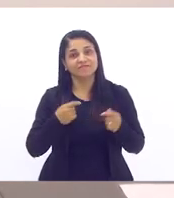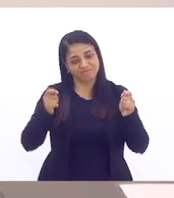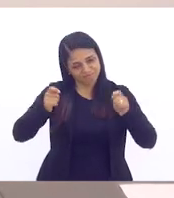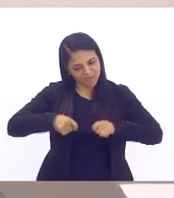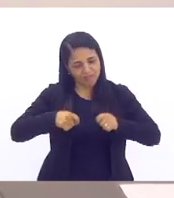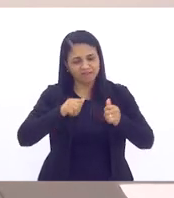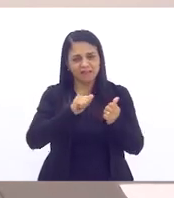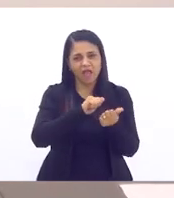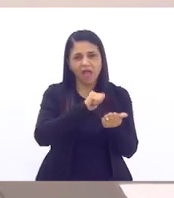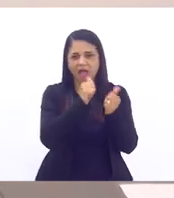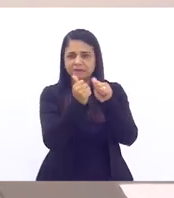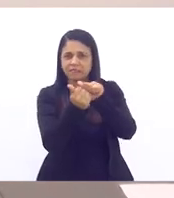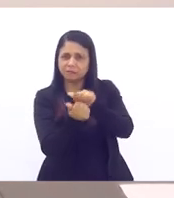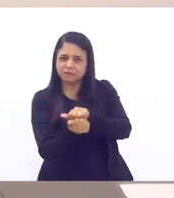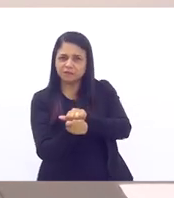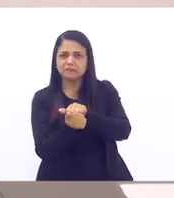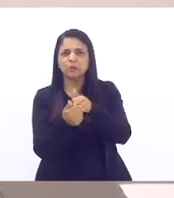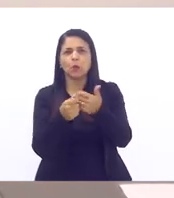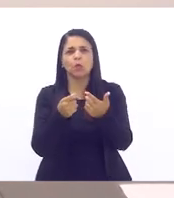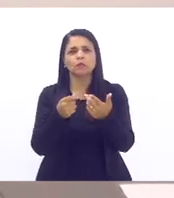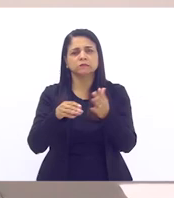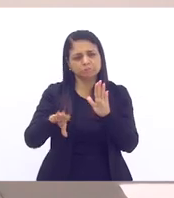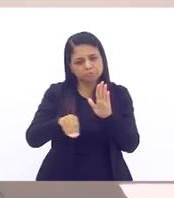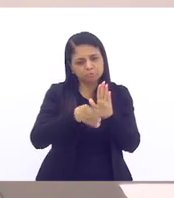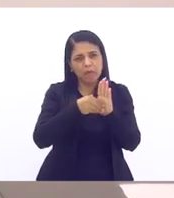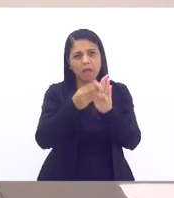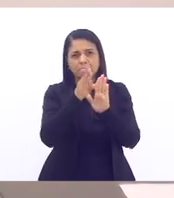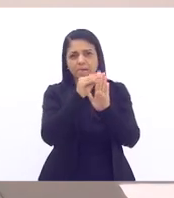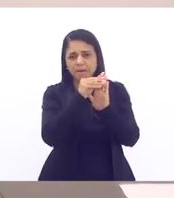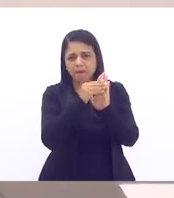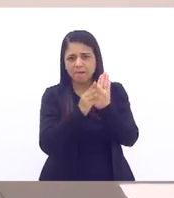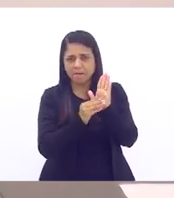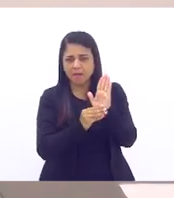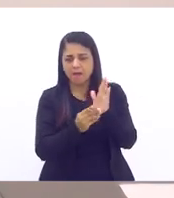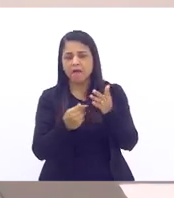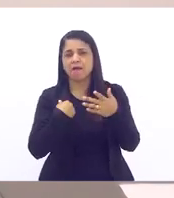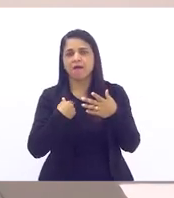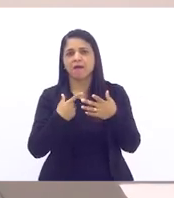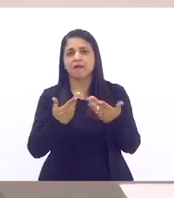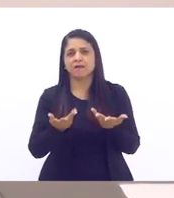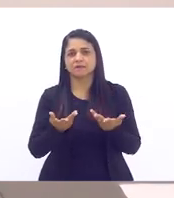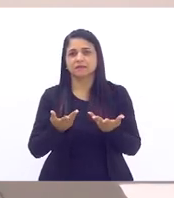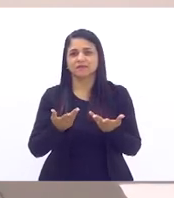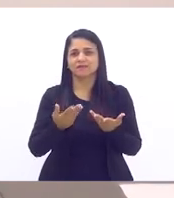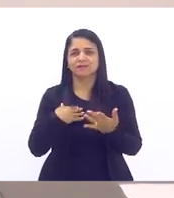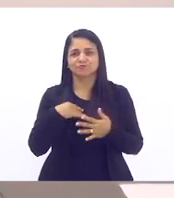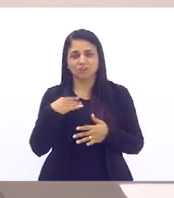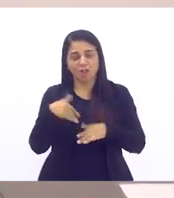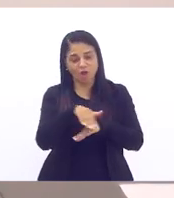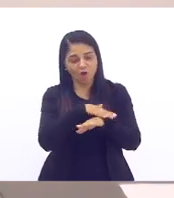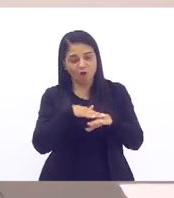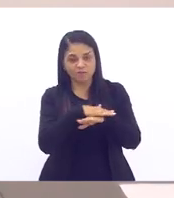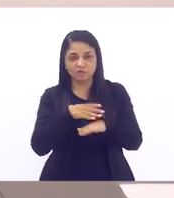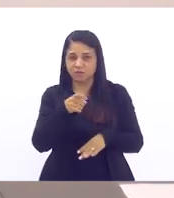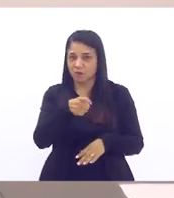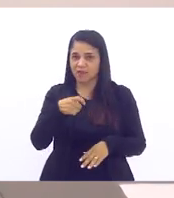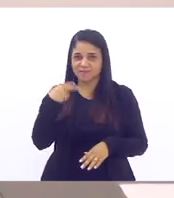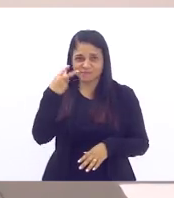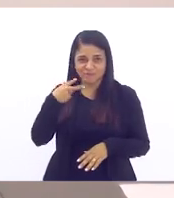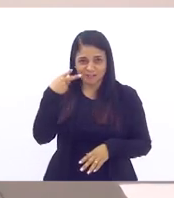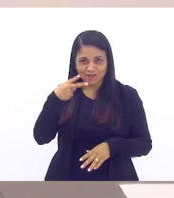adaptações quem sabe até atualizações então eu já tô aqui falando com a com a vereadora para